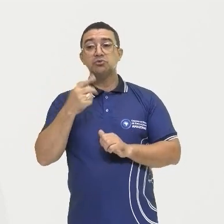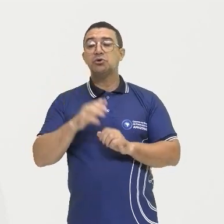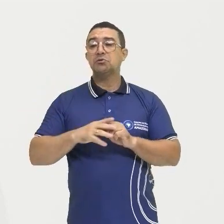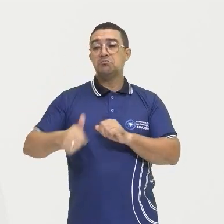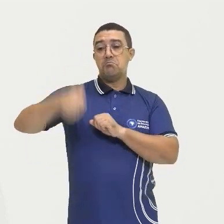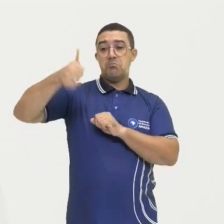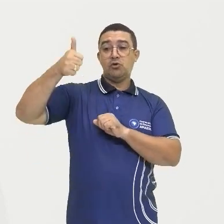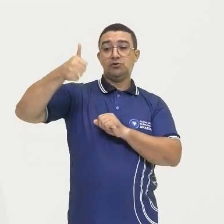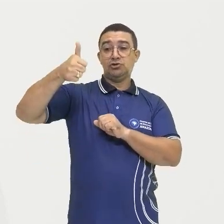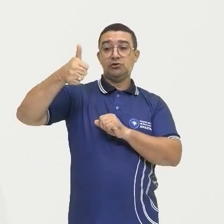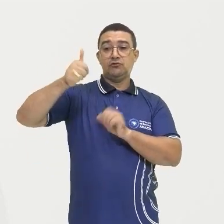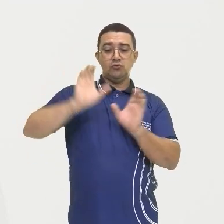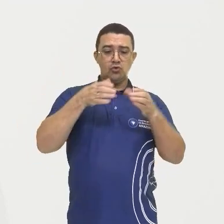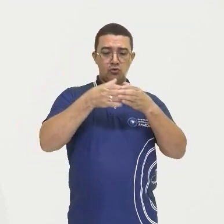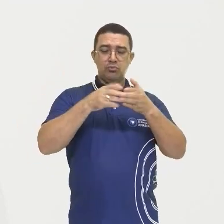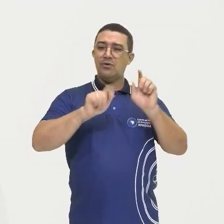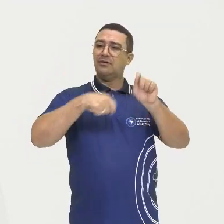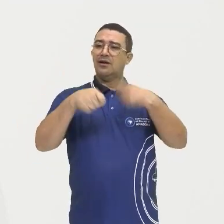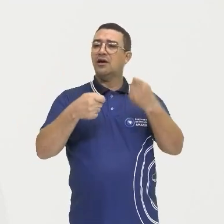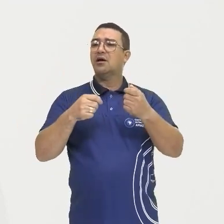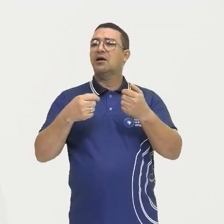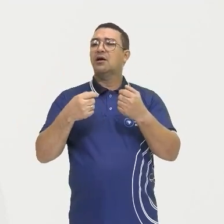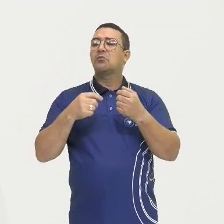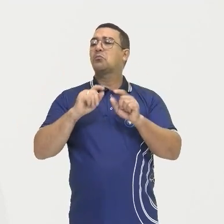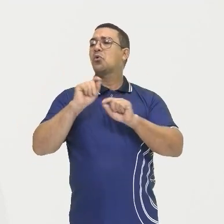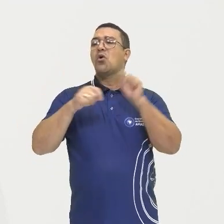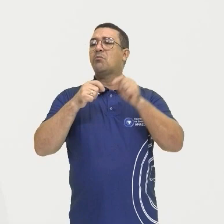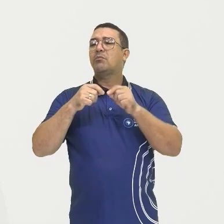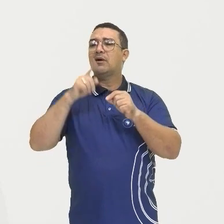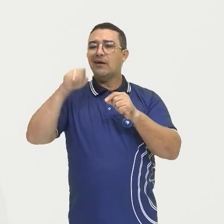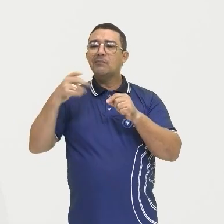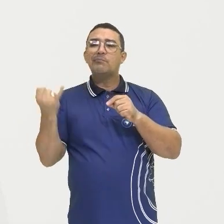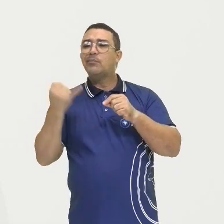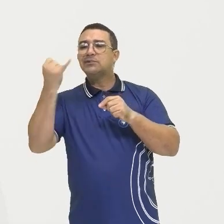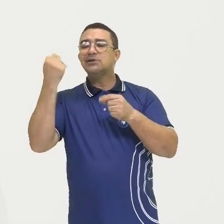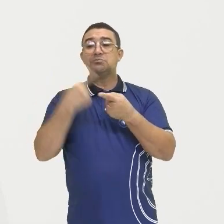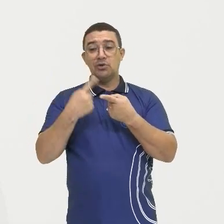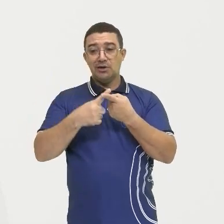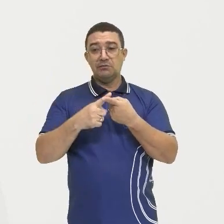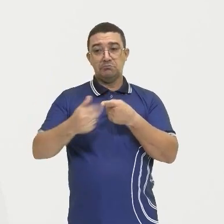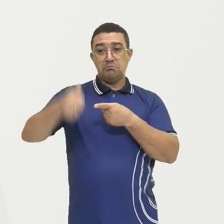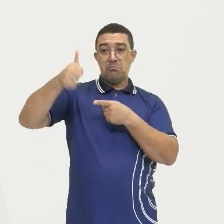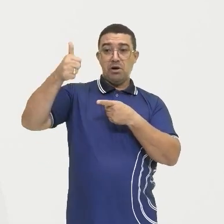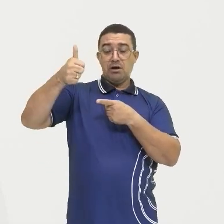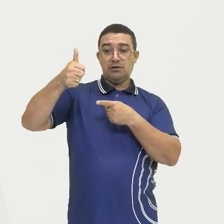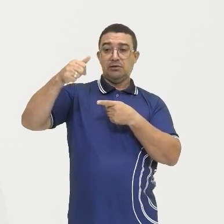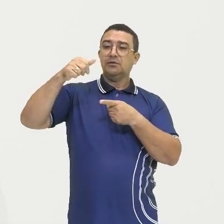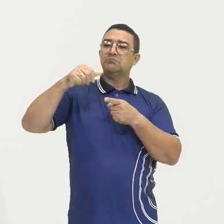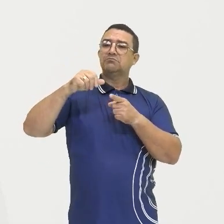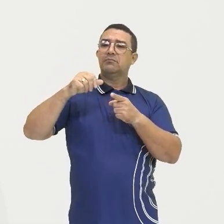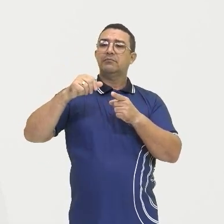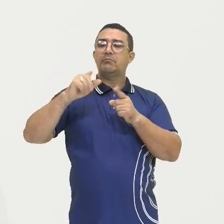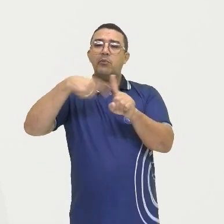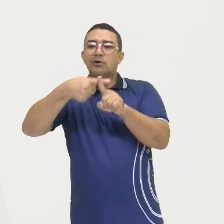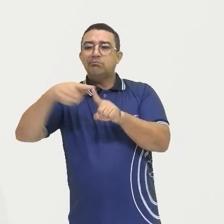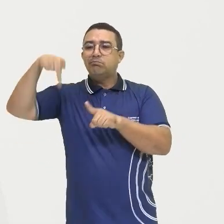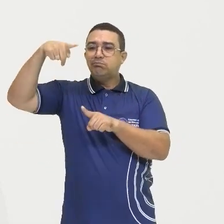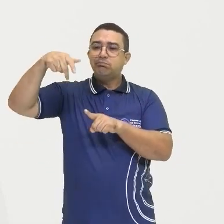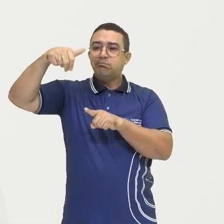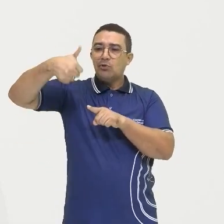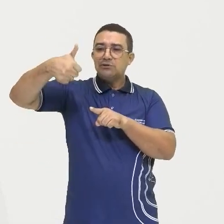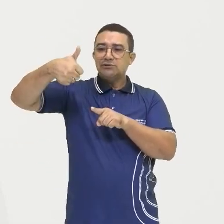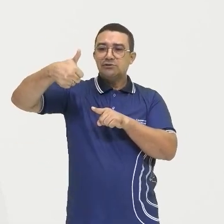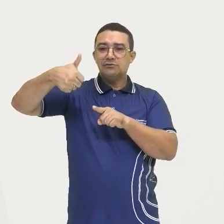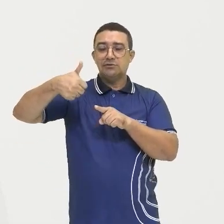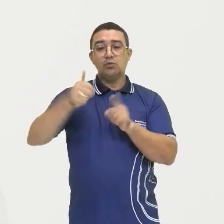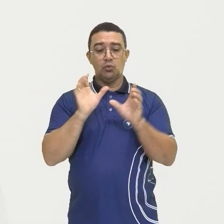Europeia. Vimos também os pontos positivos dos blocos econômicos, tá certo? Qual é a vantagem de se organizar em bloco